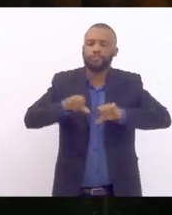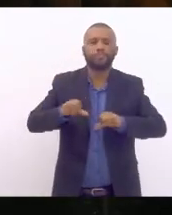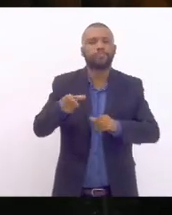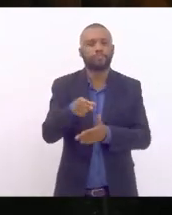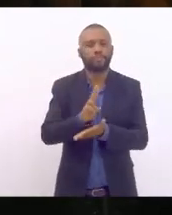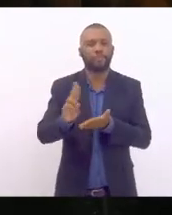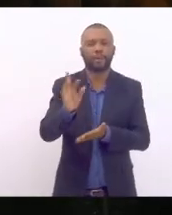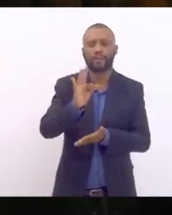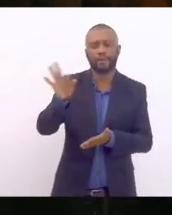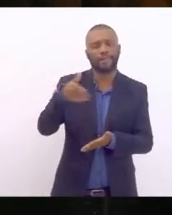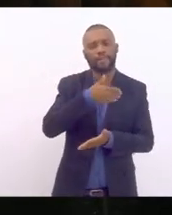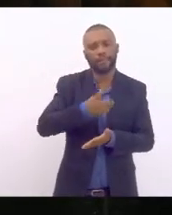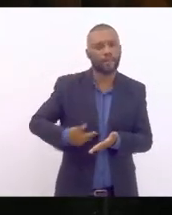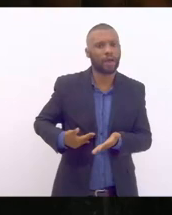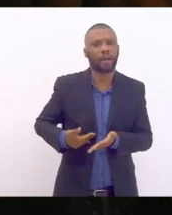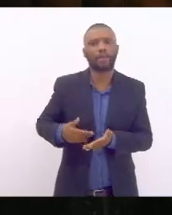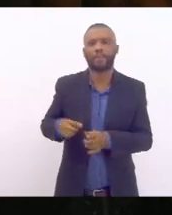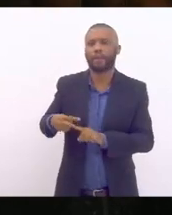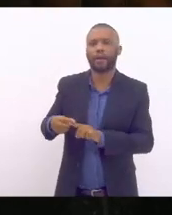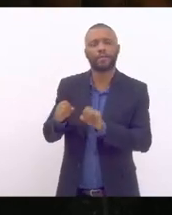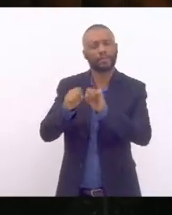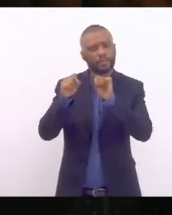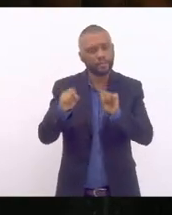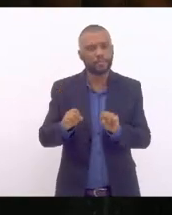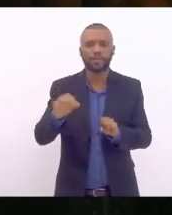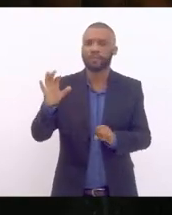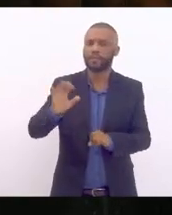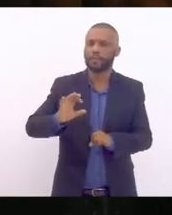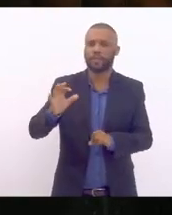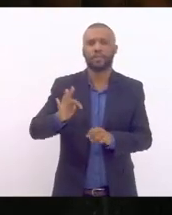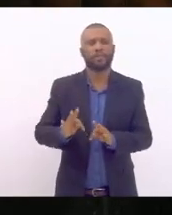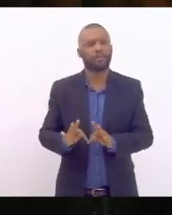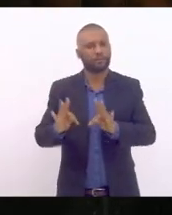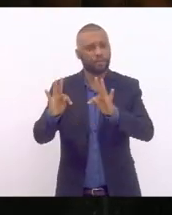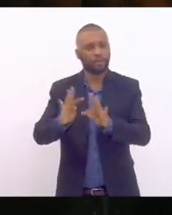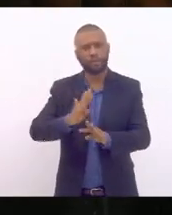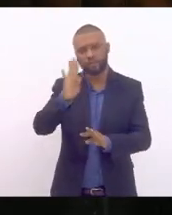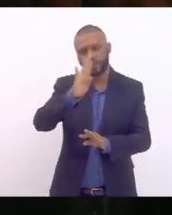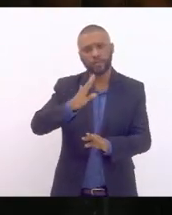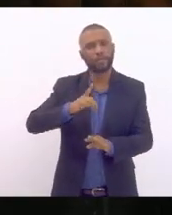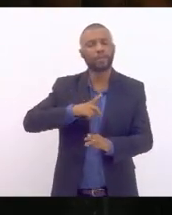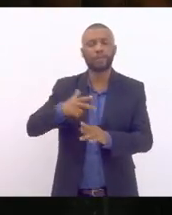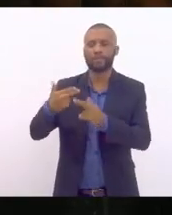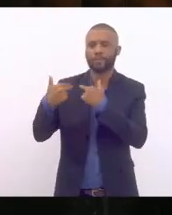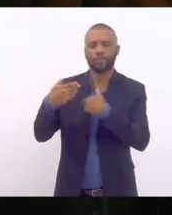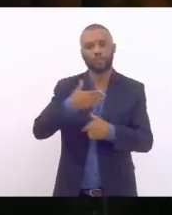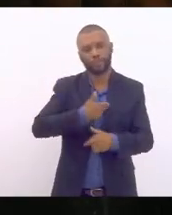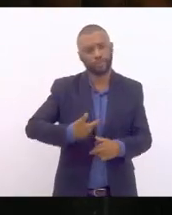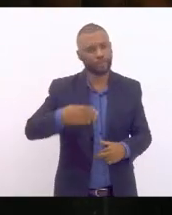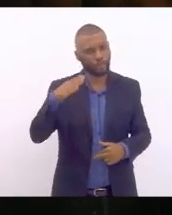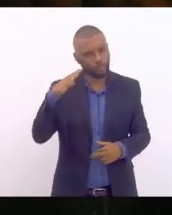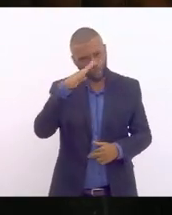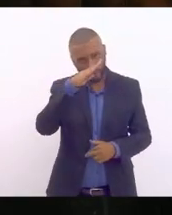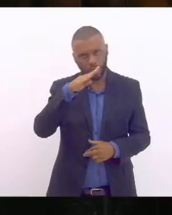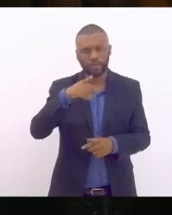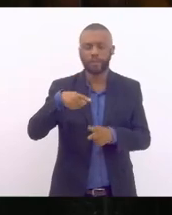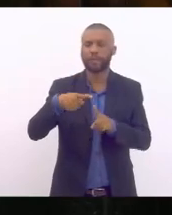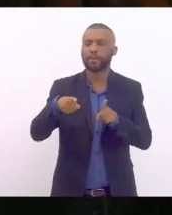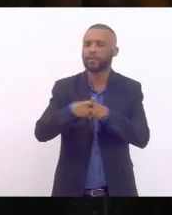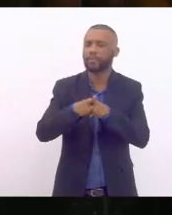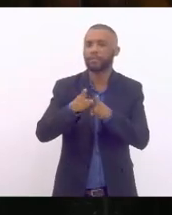universidades federais e do sistema de Ciência e Tecnologia do Brasil é de responsabilidade do governo bolsonaro e seus